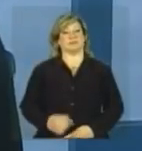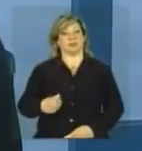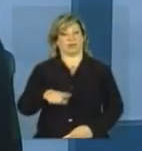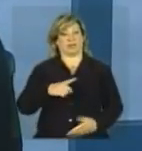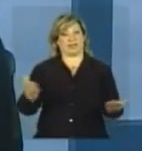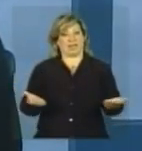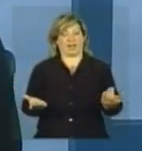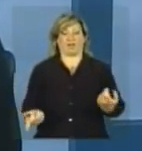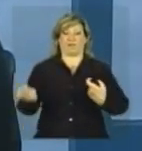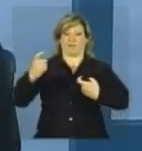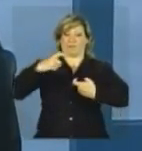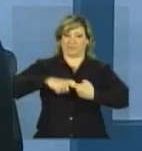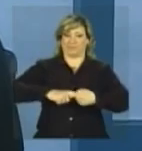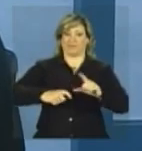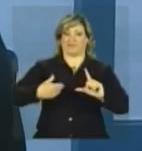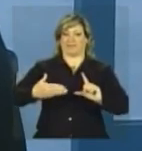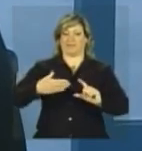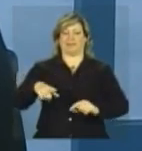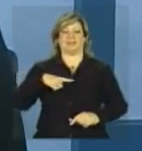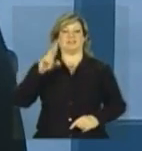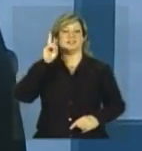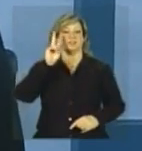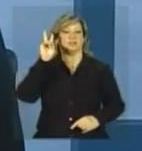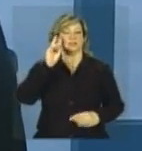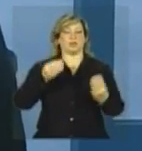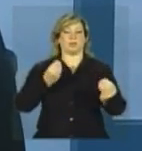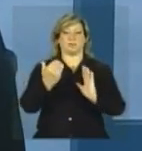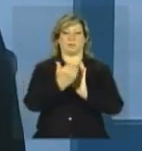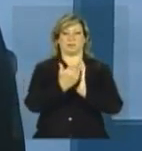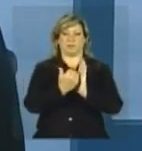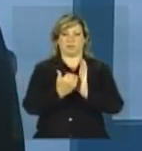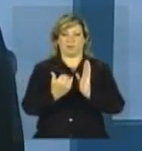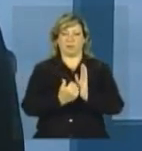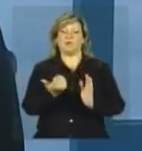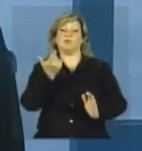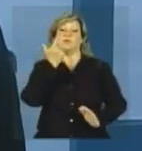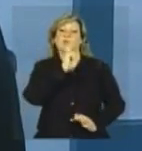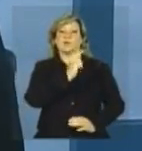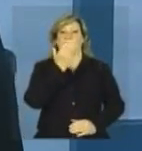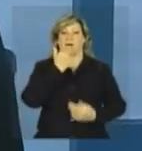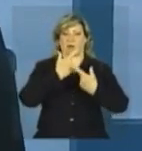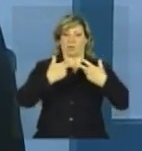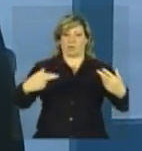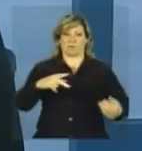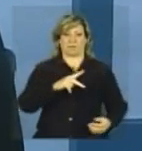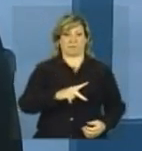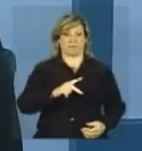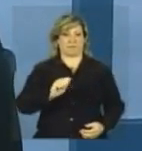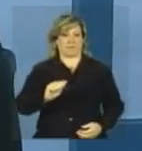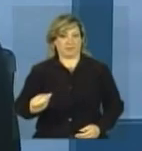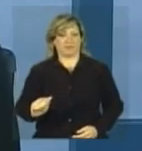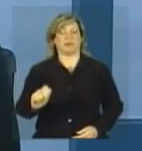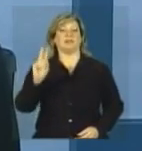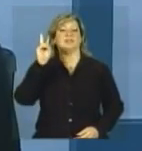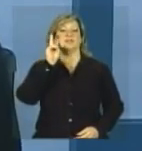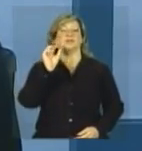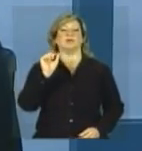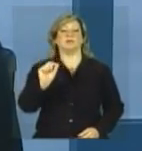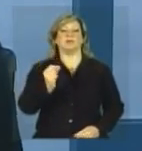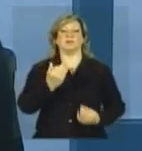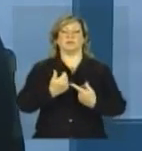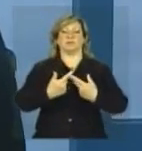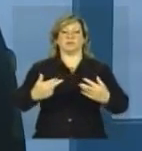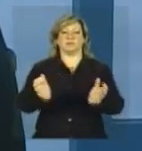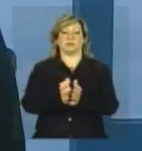Bom, estamos de volta com a teleconferência sobre programa de aquisição de alimentos, o PAA e equipamentos públicos de